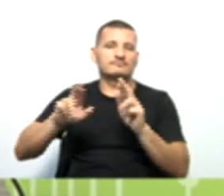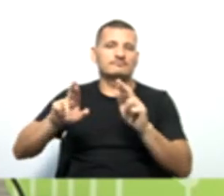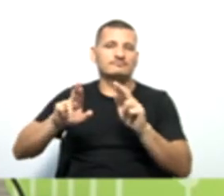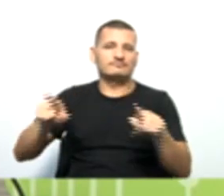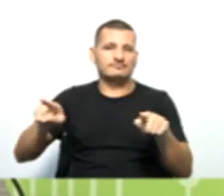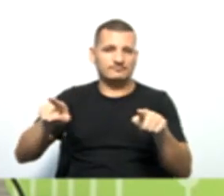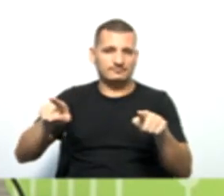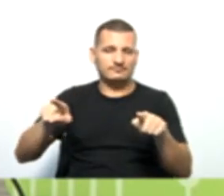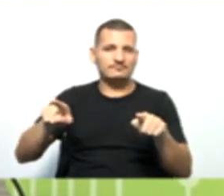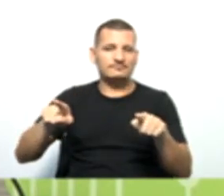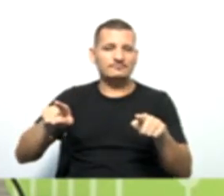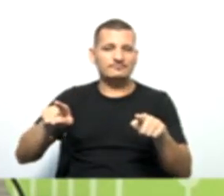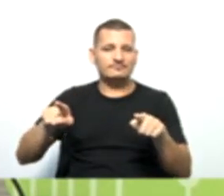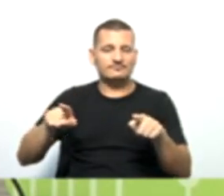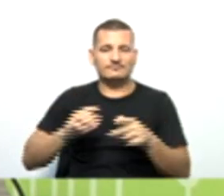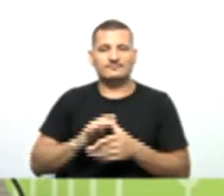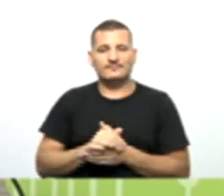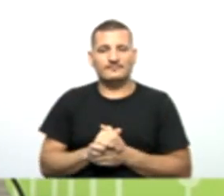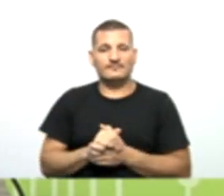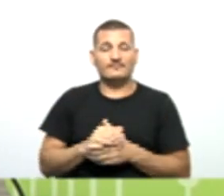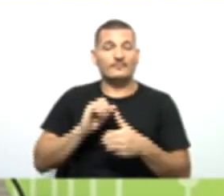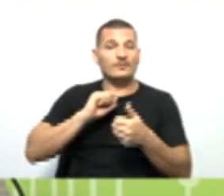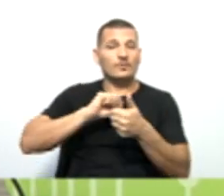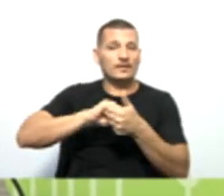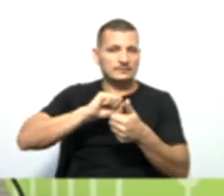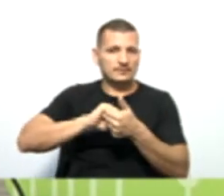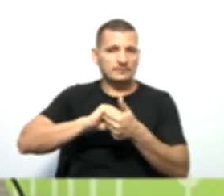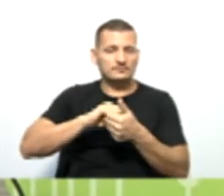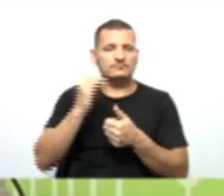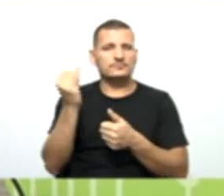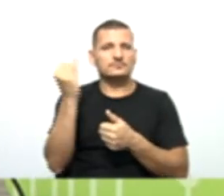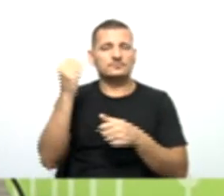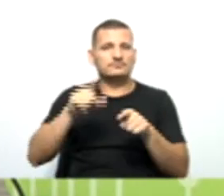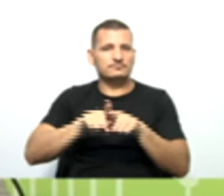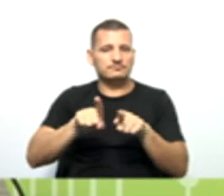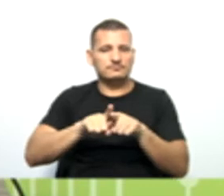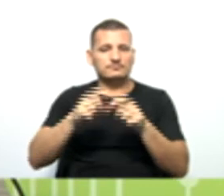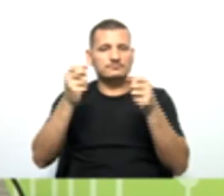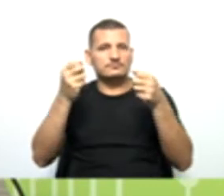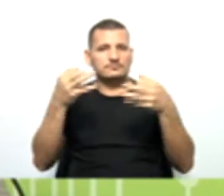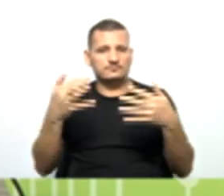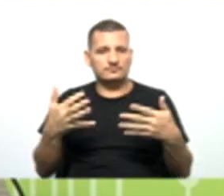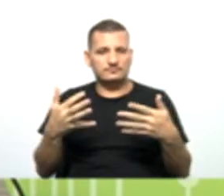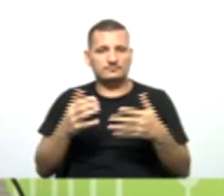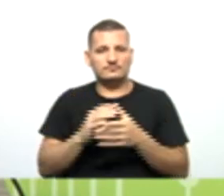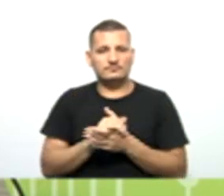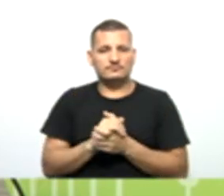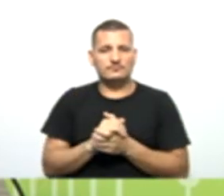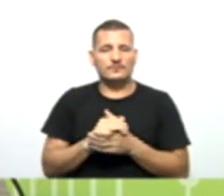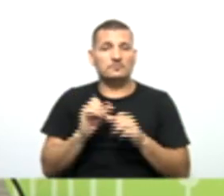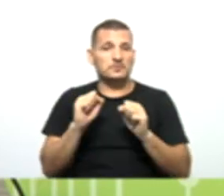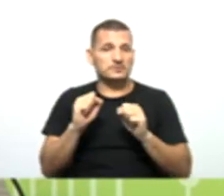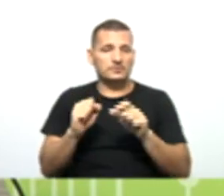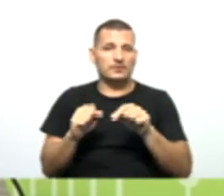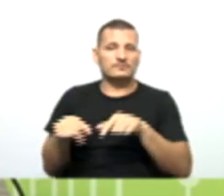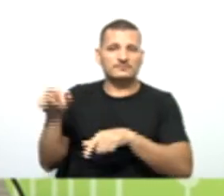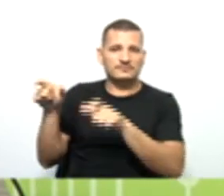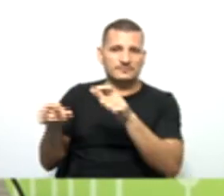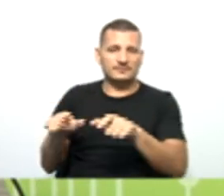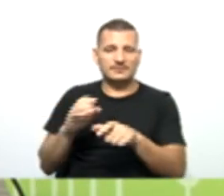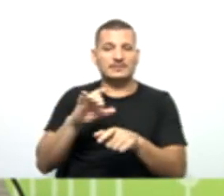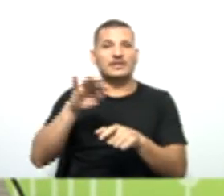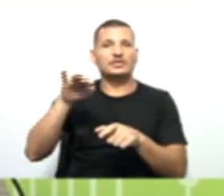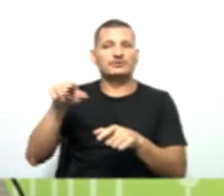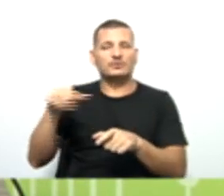diferente. Tá? Em relação à qualidade, que é importante também a gente estar falando que pode ser que o nosso cliente ele goste mais do bolo